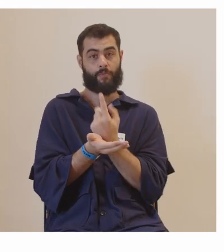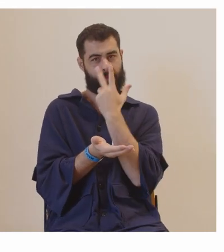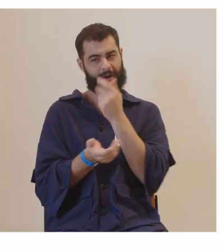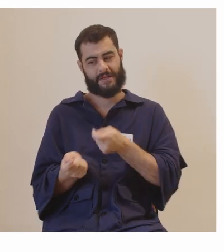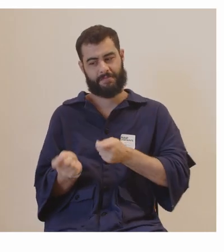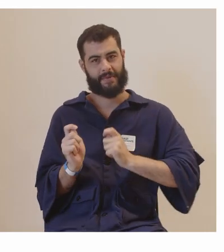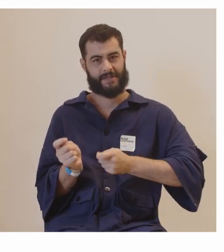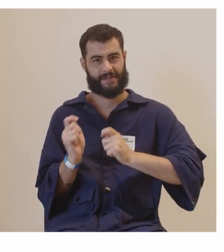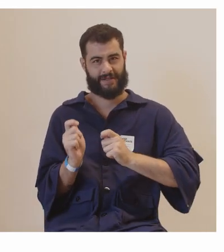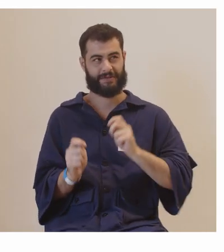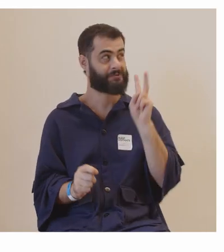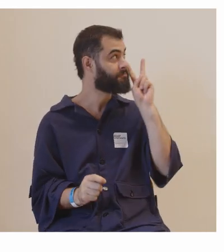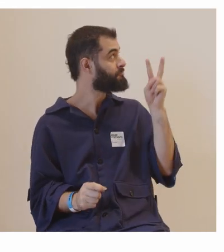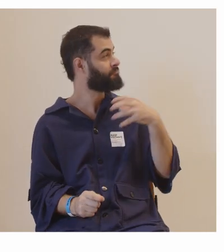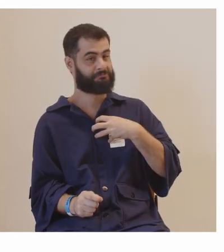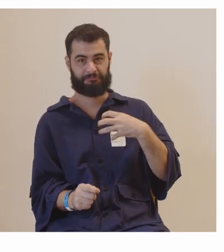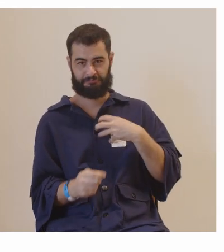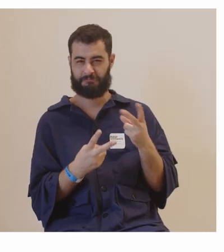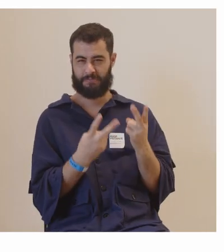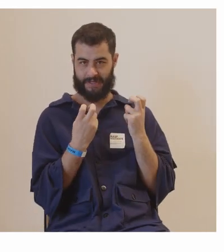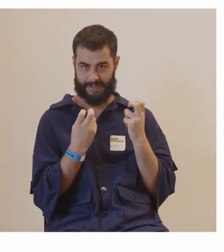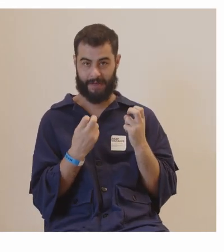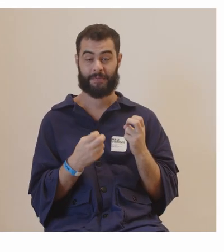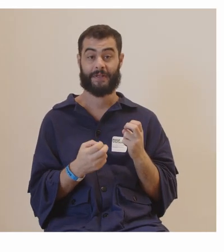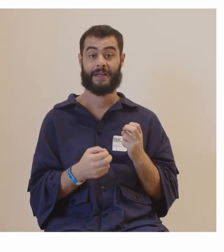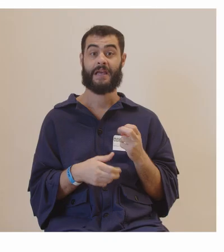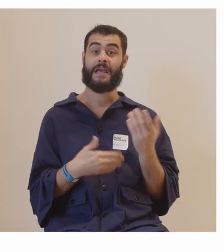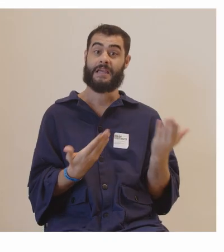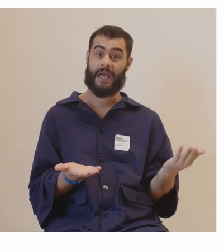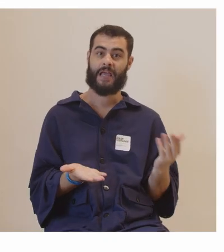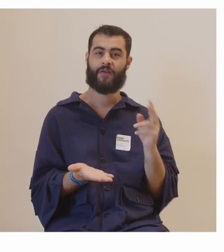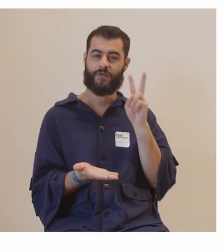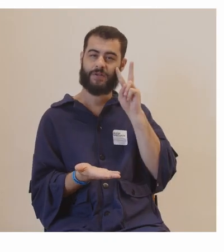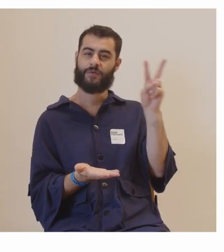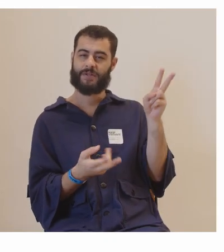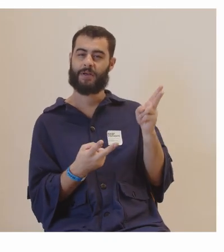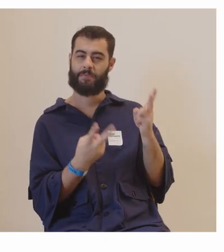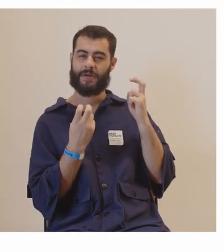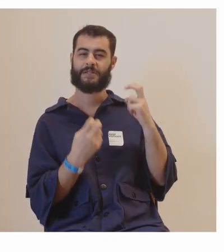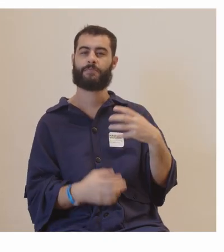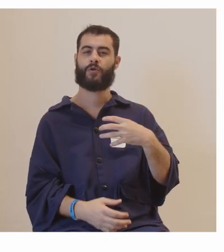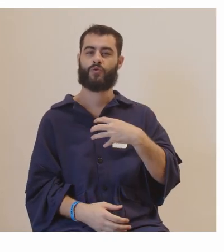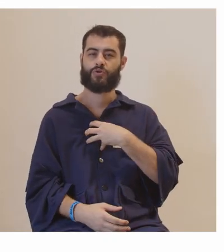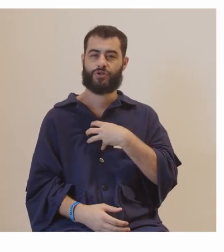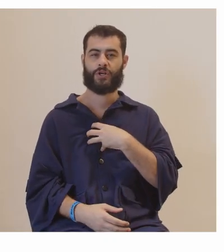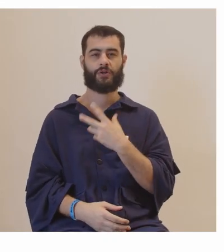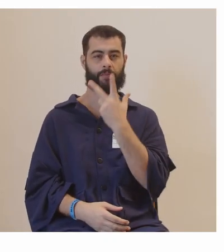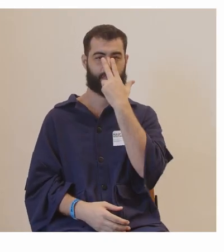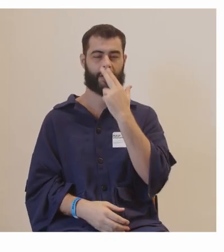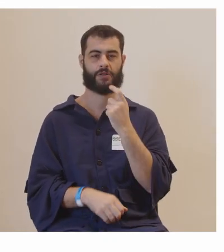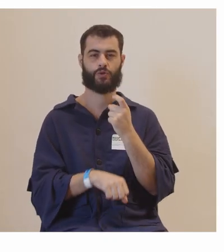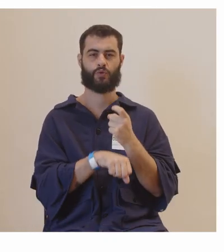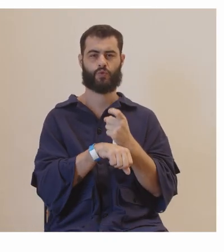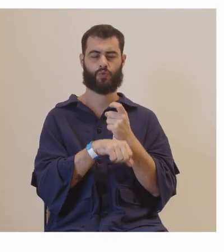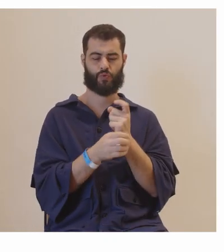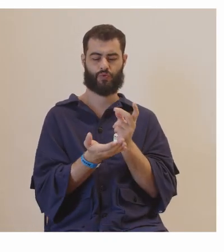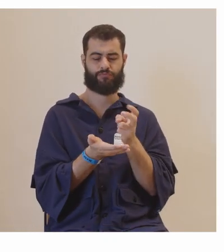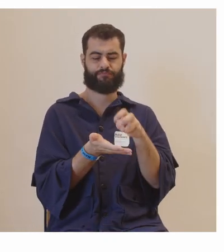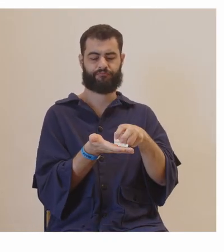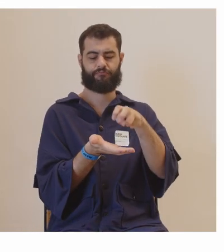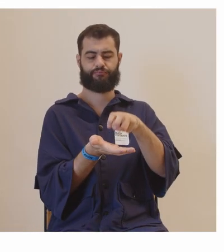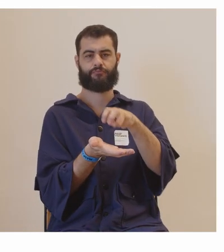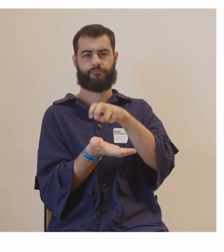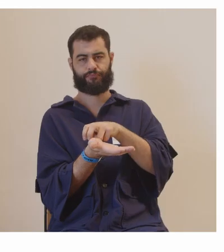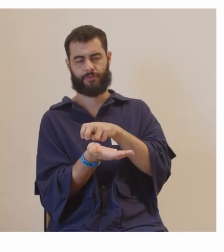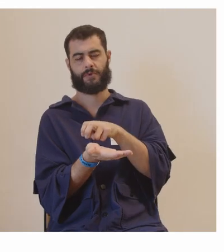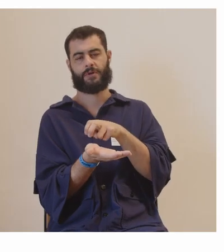E a gente percebe de novo, né, essa espécie de candura na representação das figuras, os